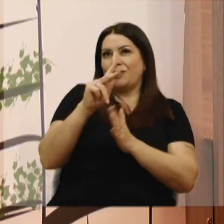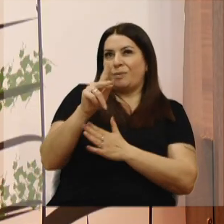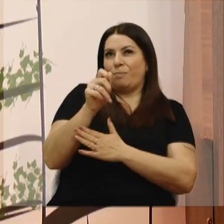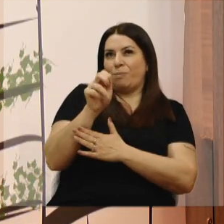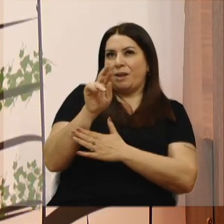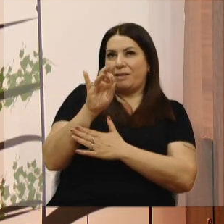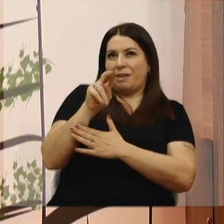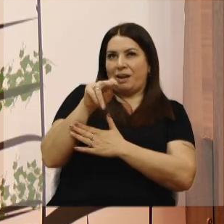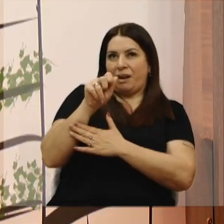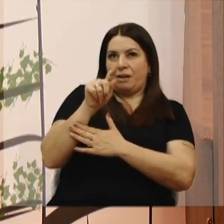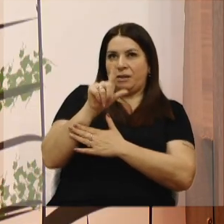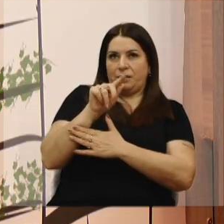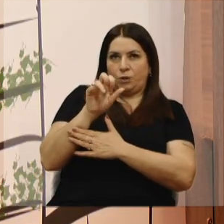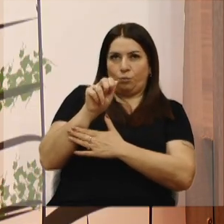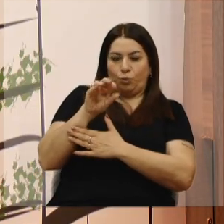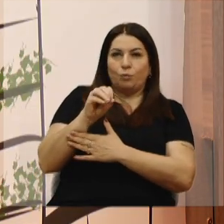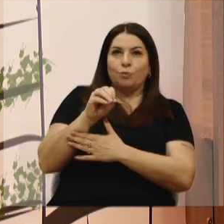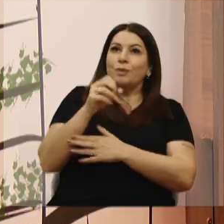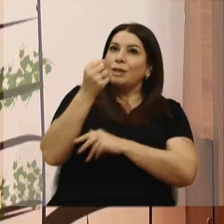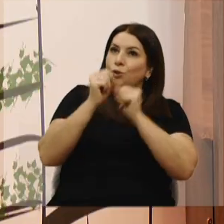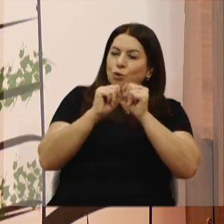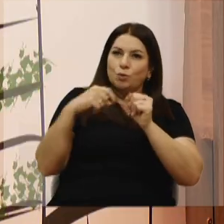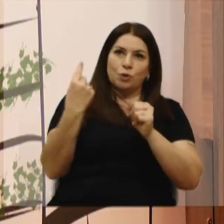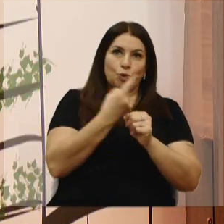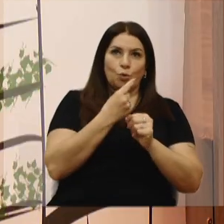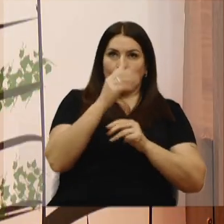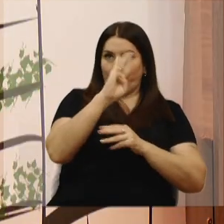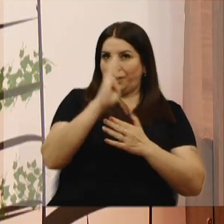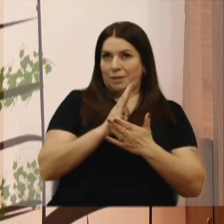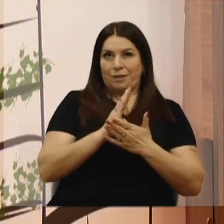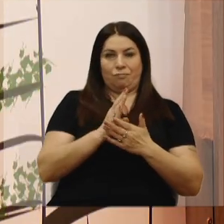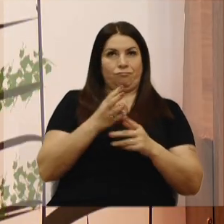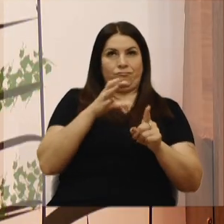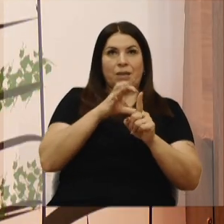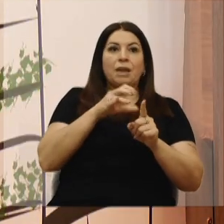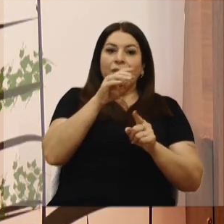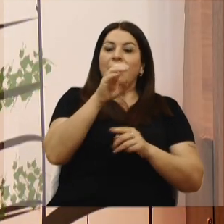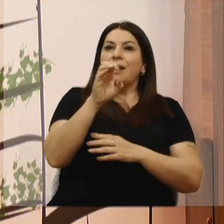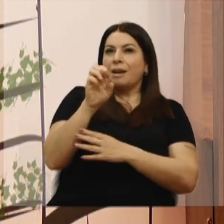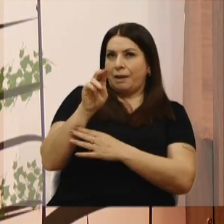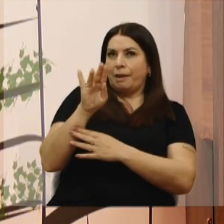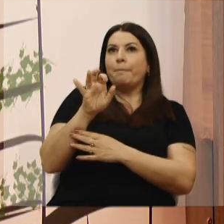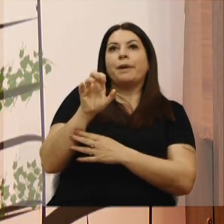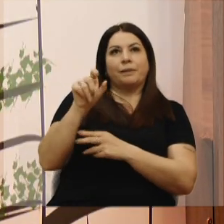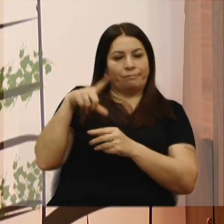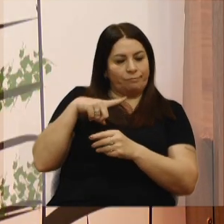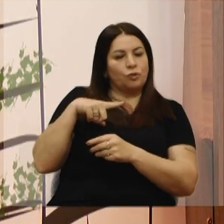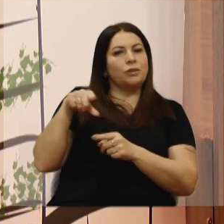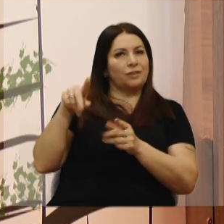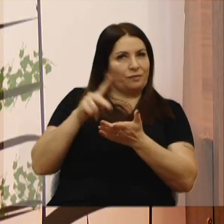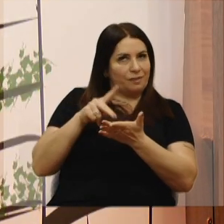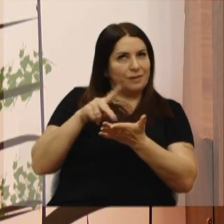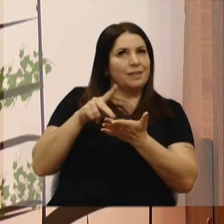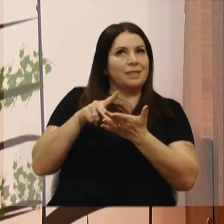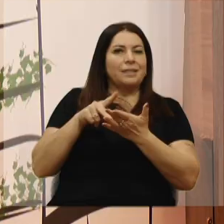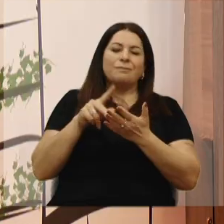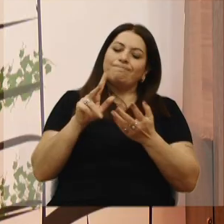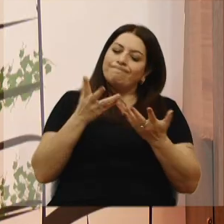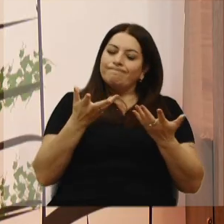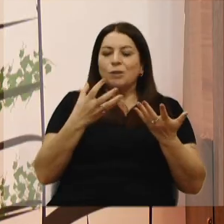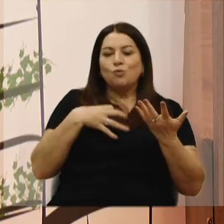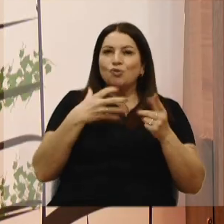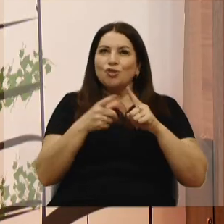marcante, né? Na história regional, aliás, na história da indústria no Brasil, né? Mas aí no caso da Eberle, de fato, né? Tinha também,